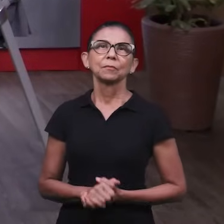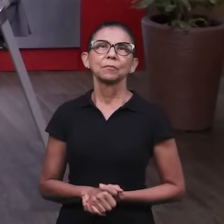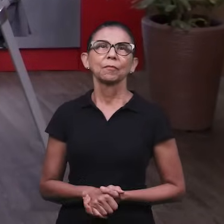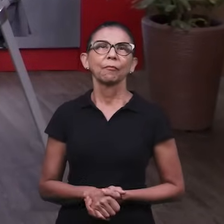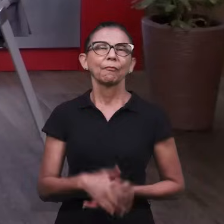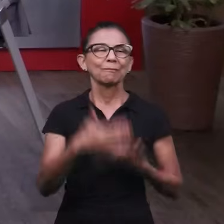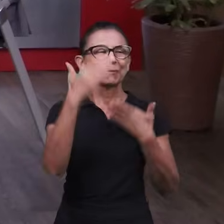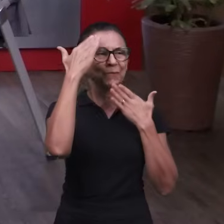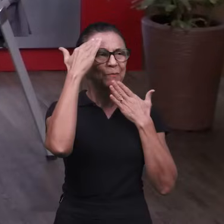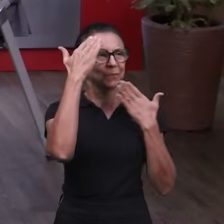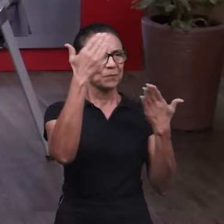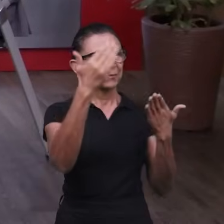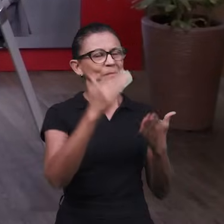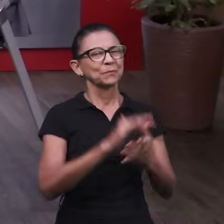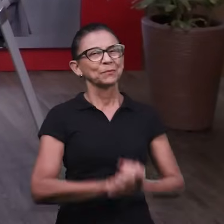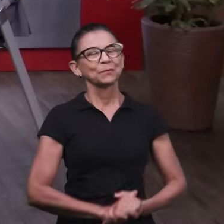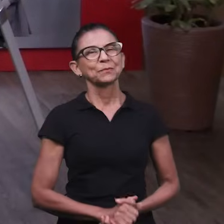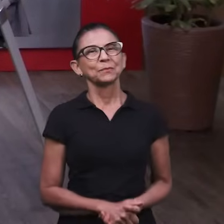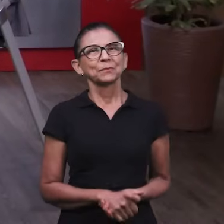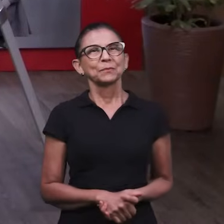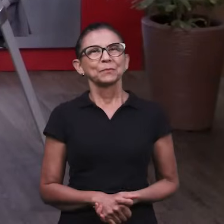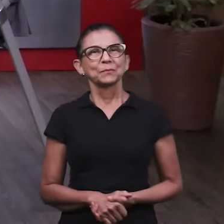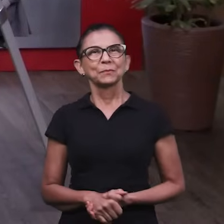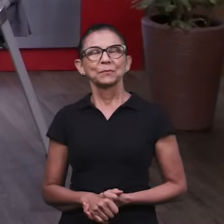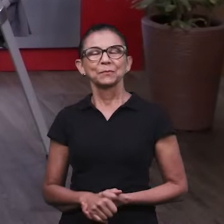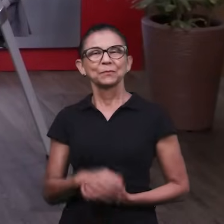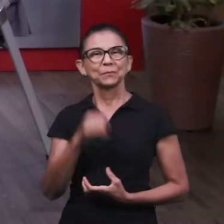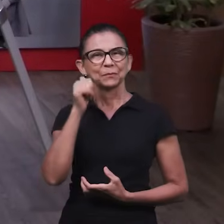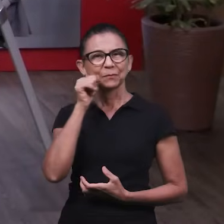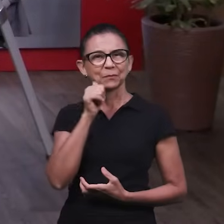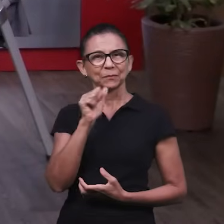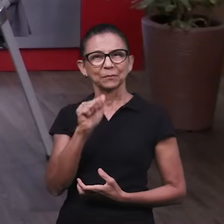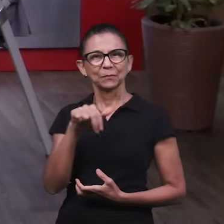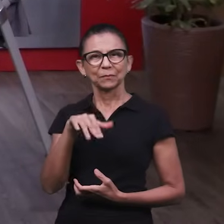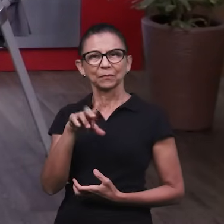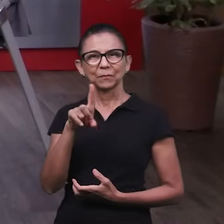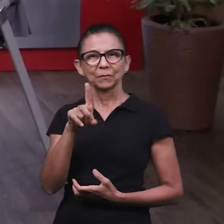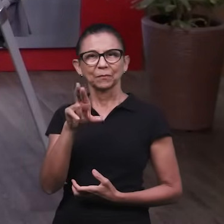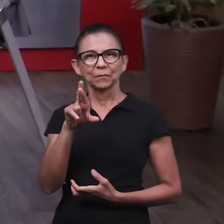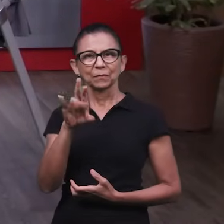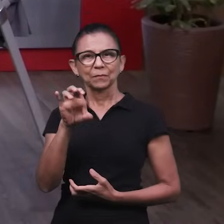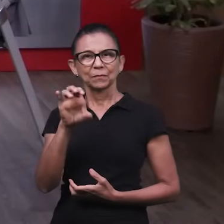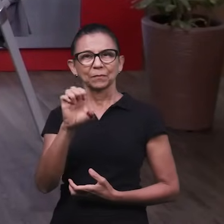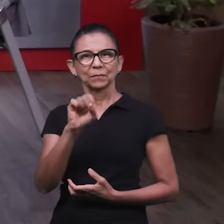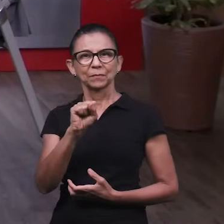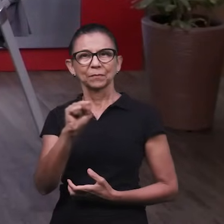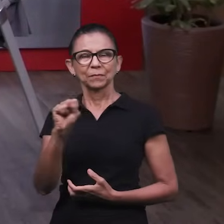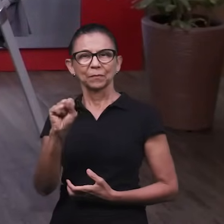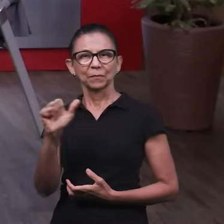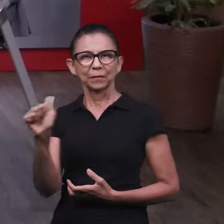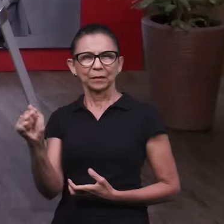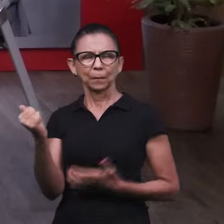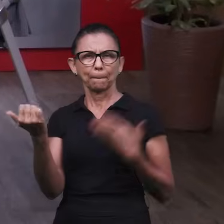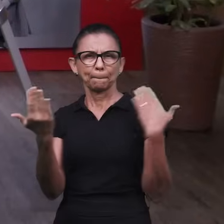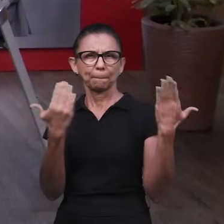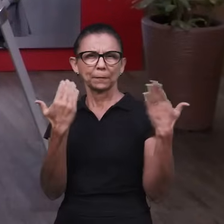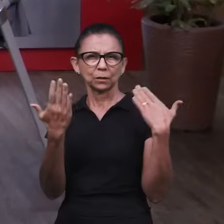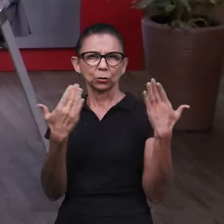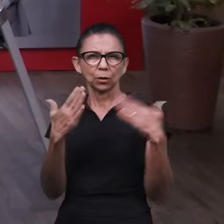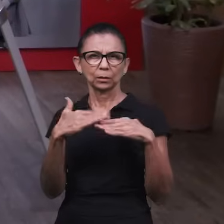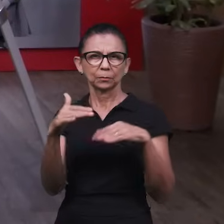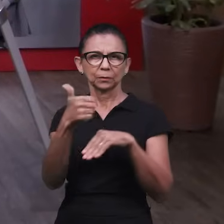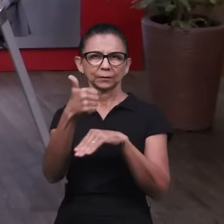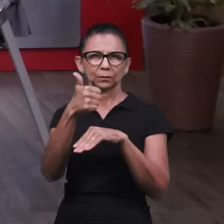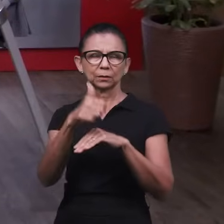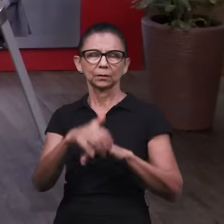Bom, eu vou agradecer aqui a presença da doutora Andressa Prates, a nossa psicóloga, né, que já tem nos ajudado